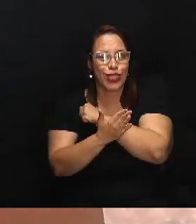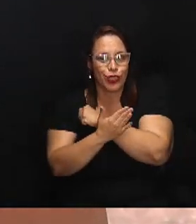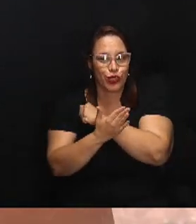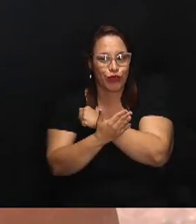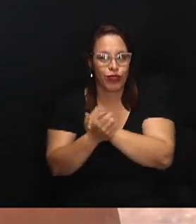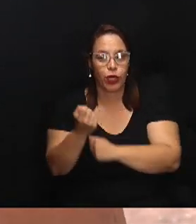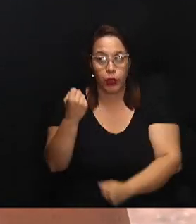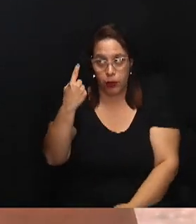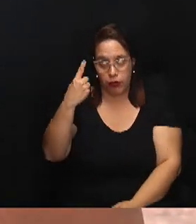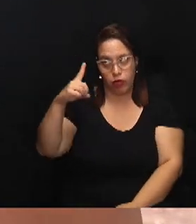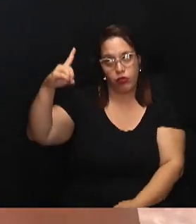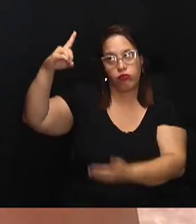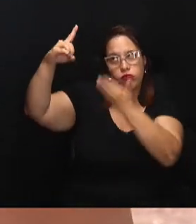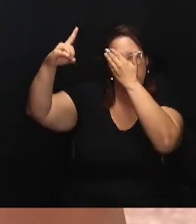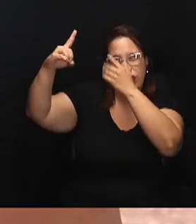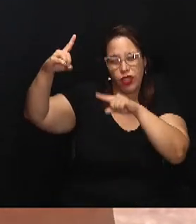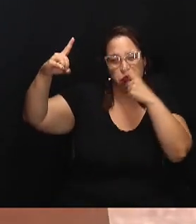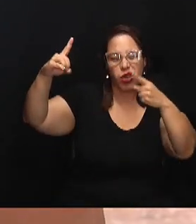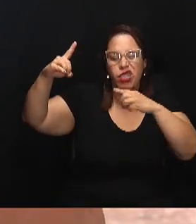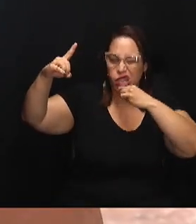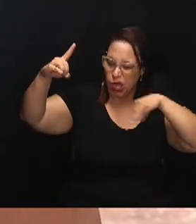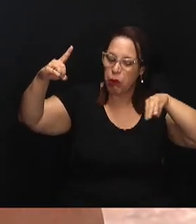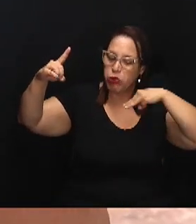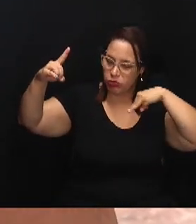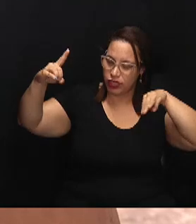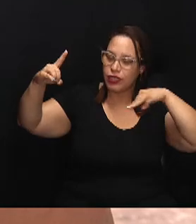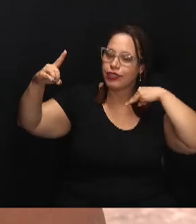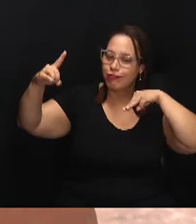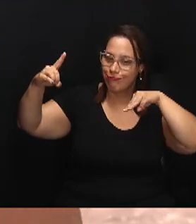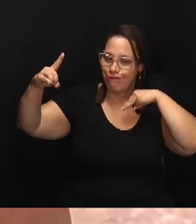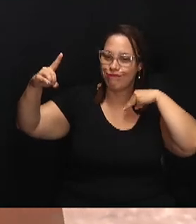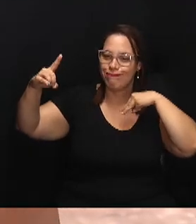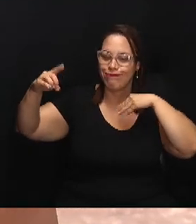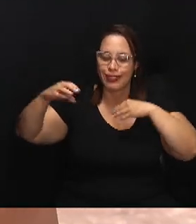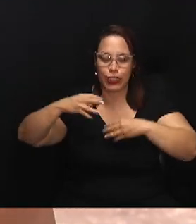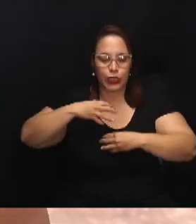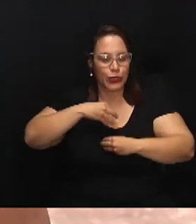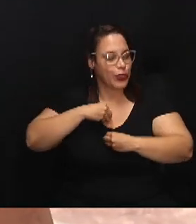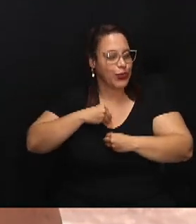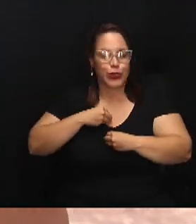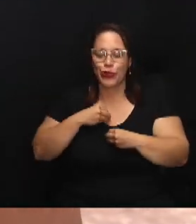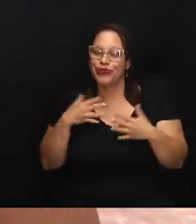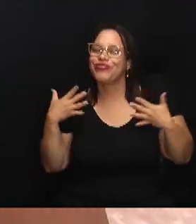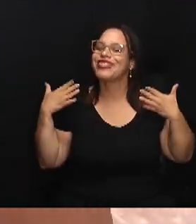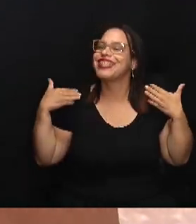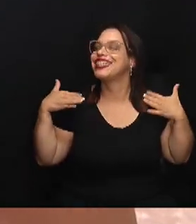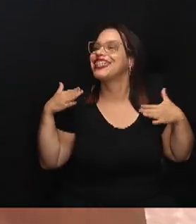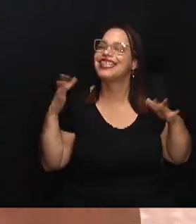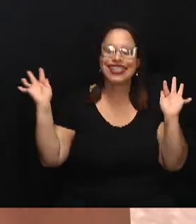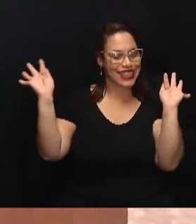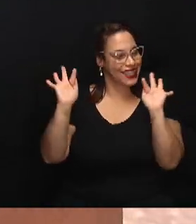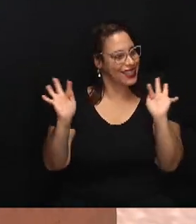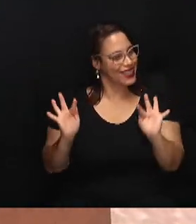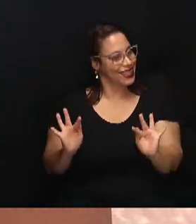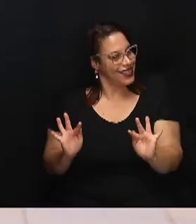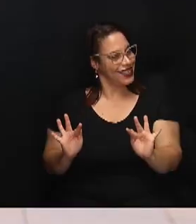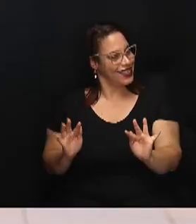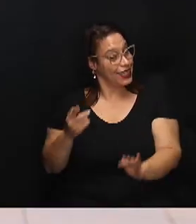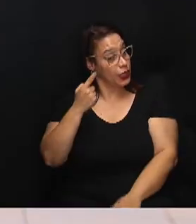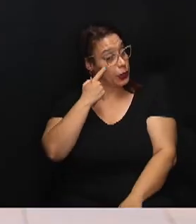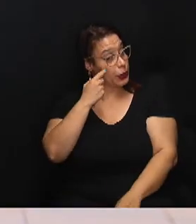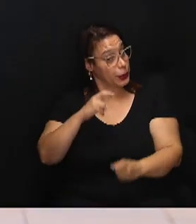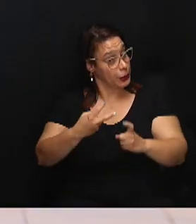Primeiramente Deus e a música. A música mantém qualquer alma alegre, feliz e assim vai, no meu modo de